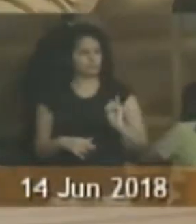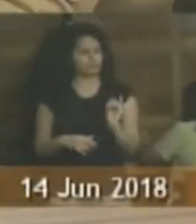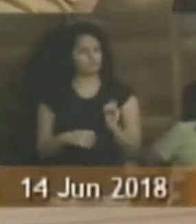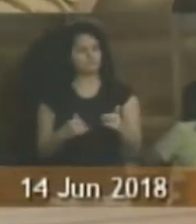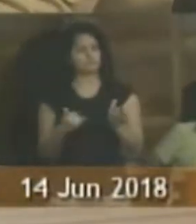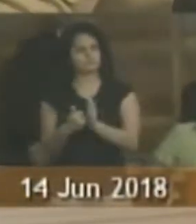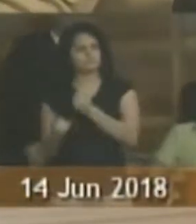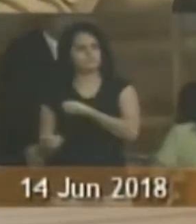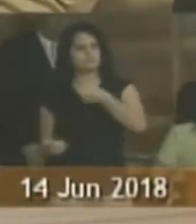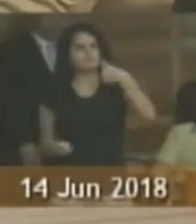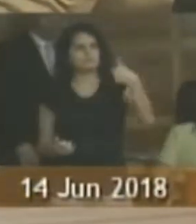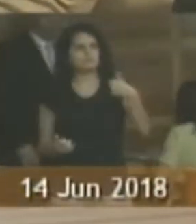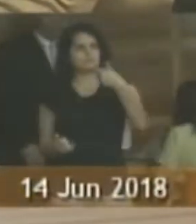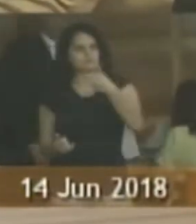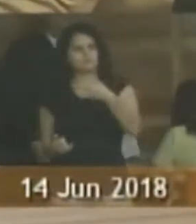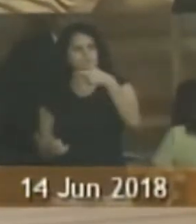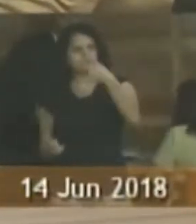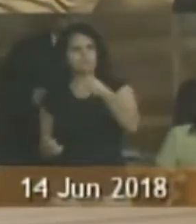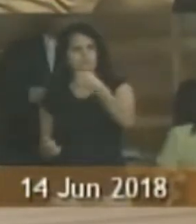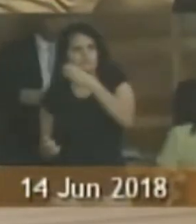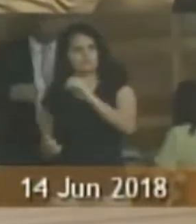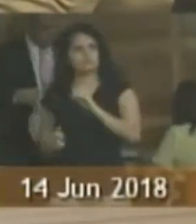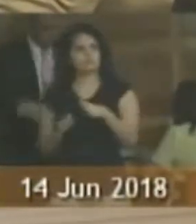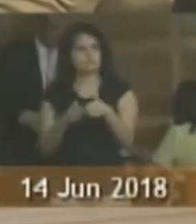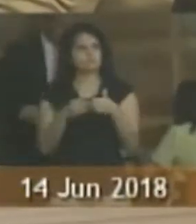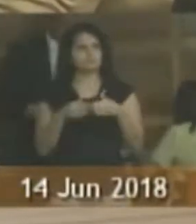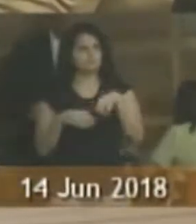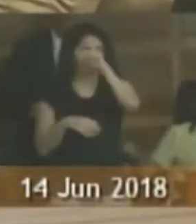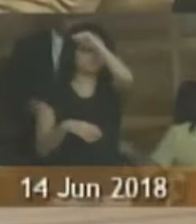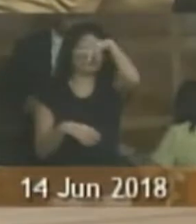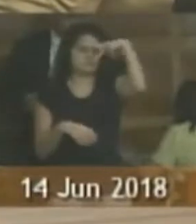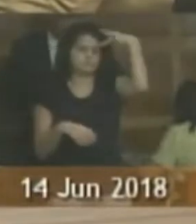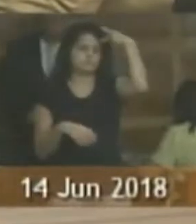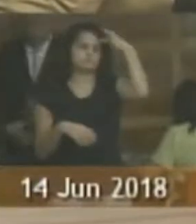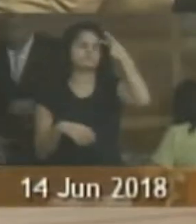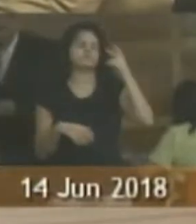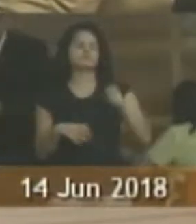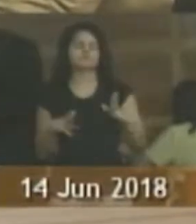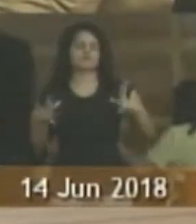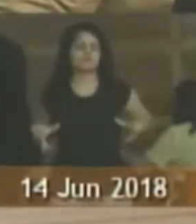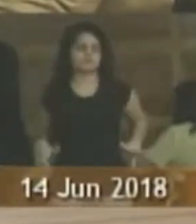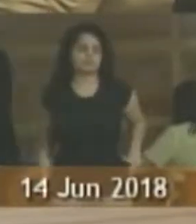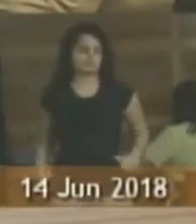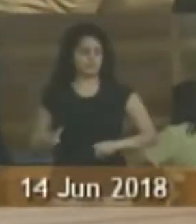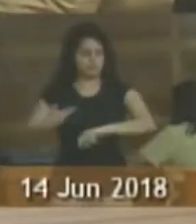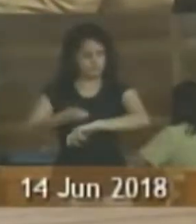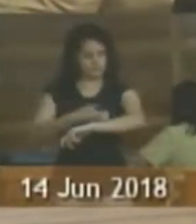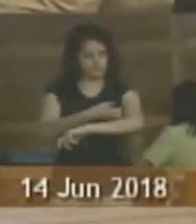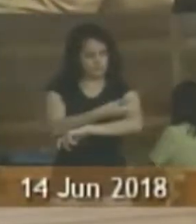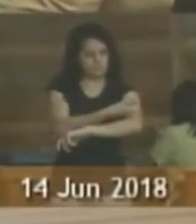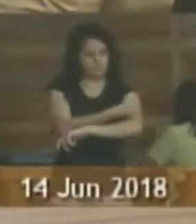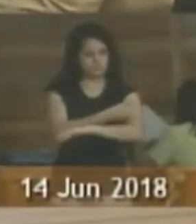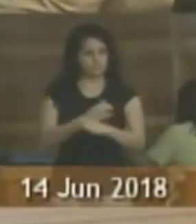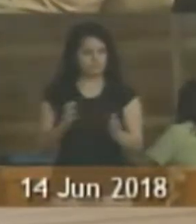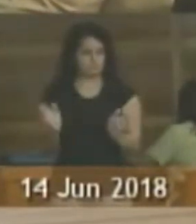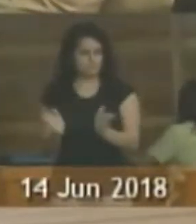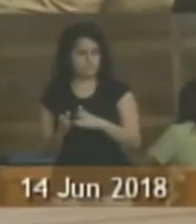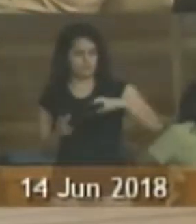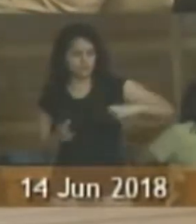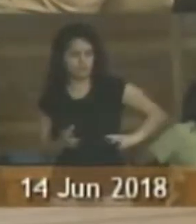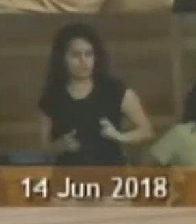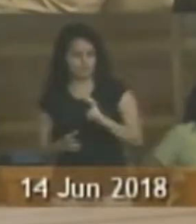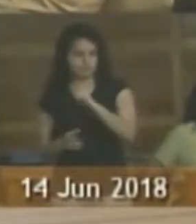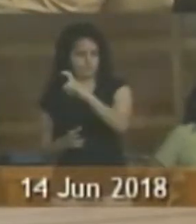Indicação 1610 de 2018, Flavinho Araújo, indicando ao prefeito municipal a limpeza e a roçada nas laterais do escadão Maria de Lourdes,